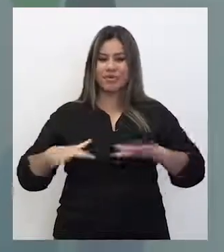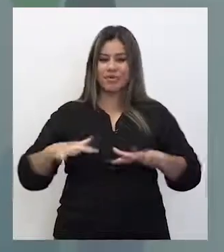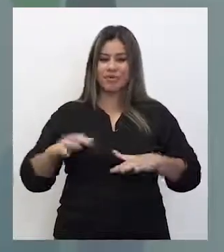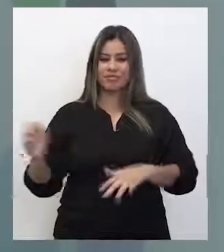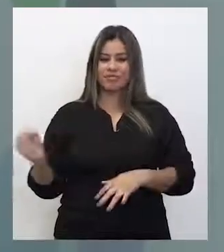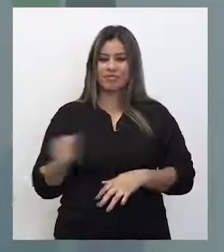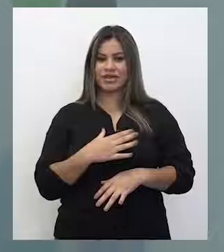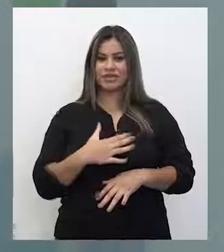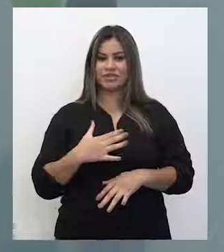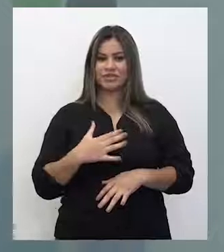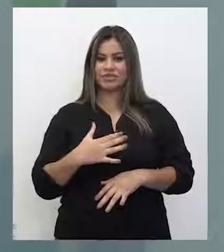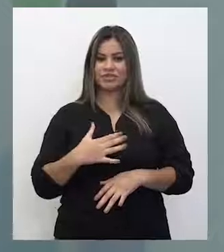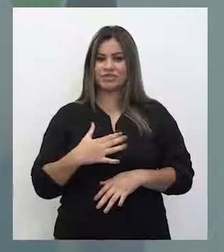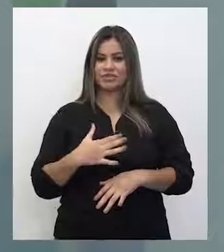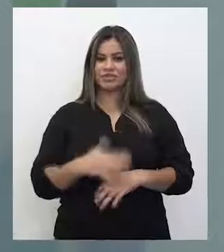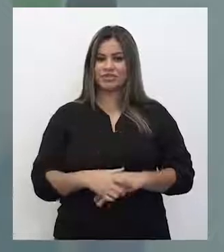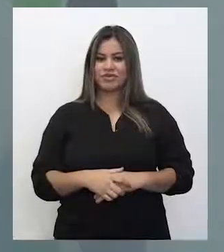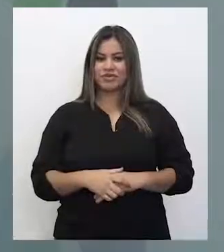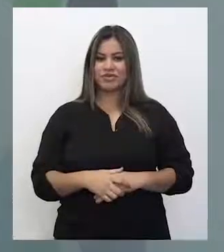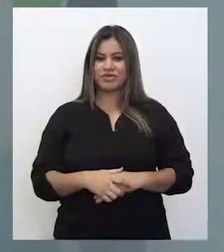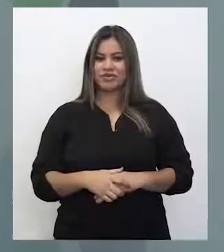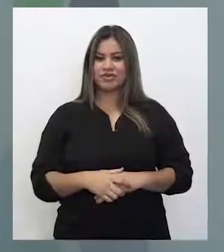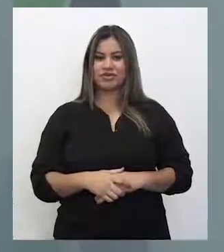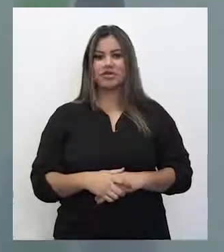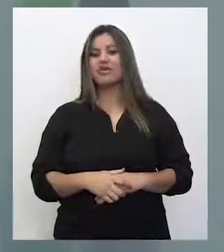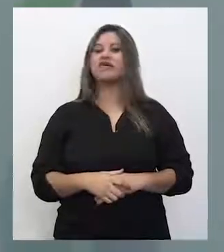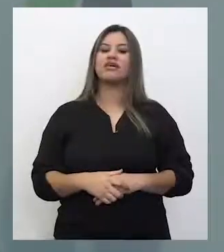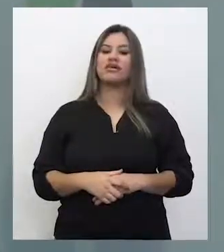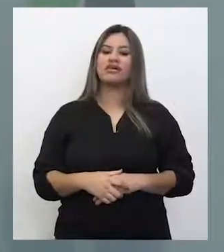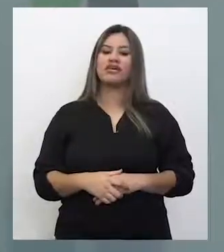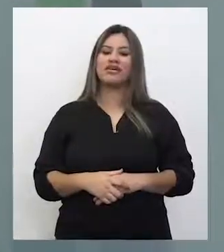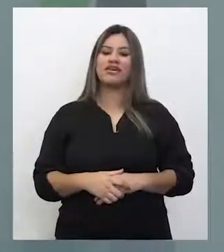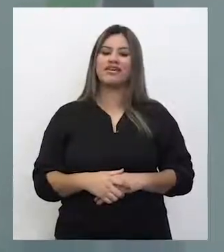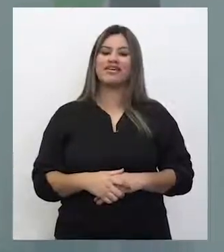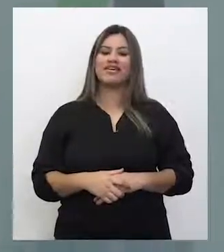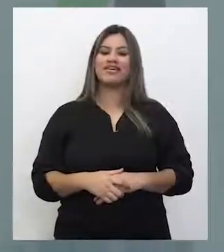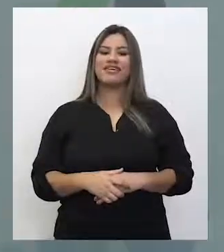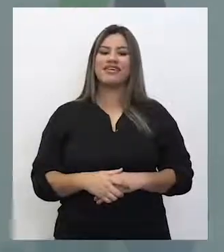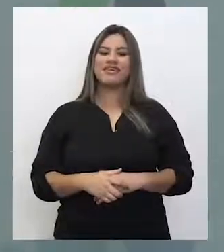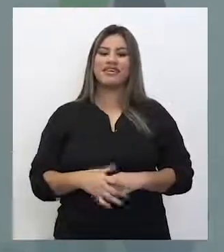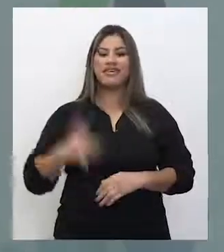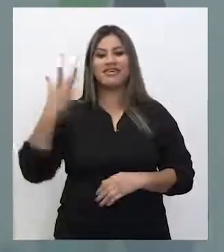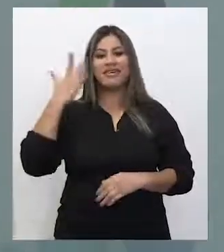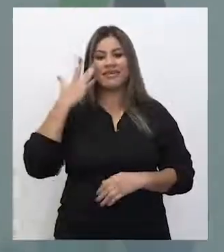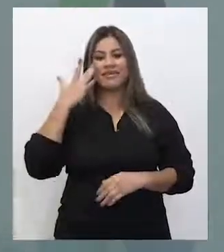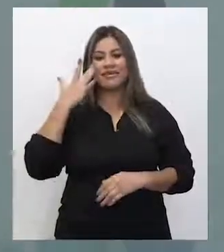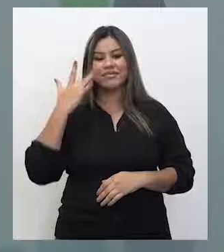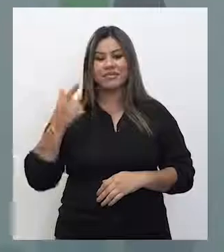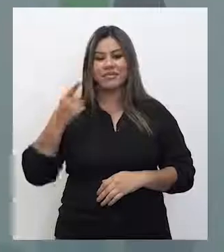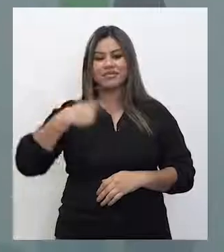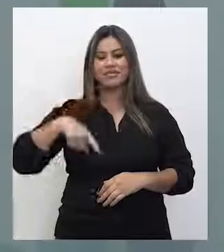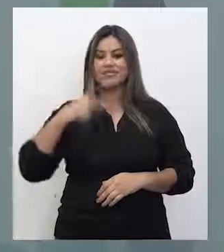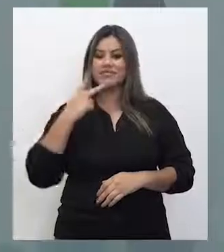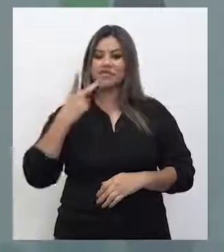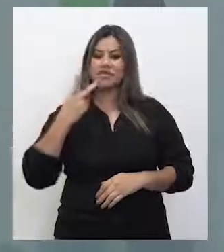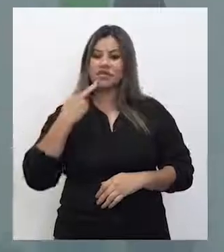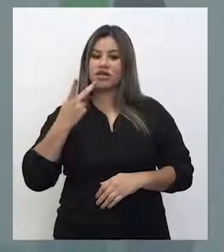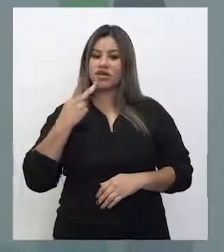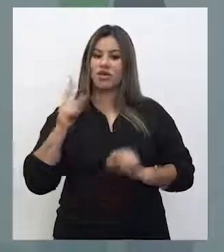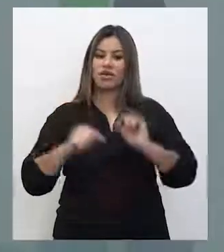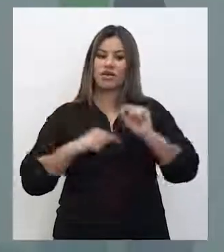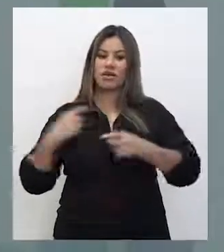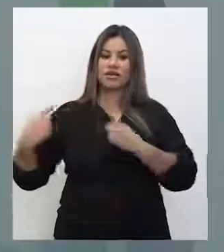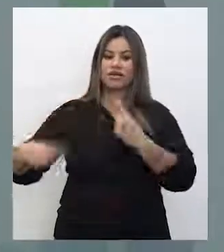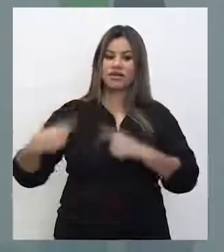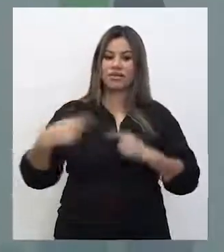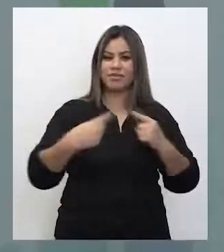ter na tela? A gente precisa falar sobre... Não, gente, presta atenção. Amanhã a gente vai falar sobre como o